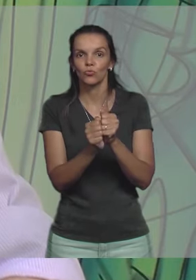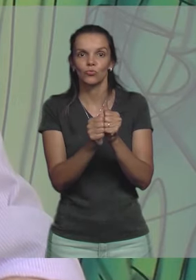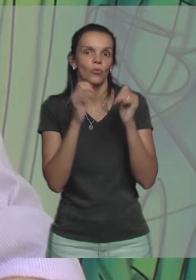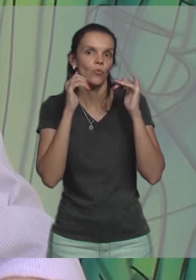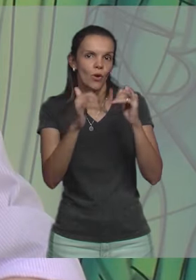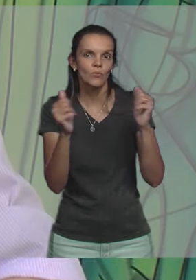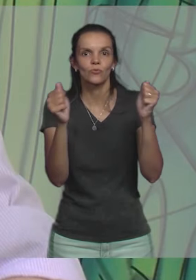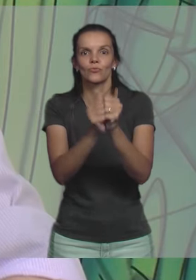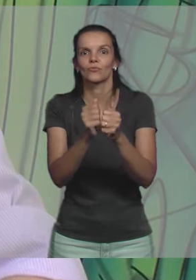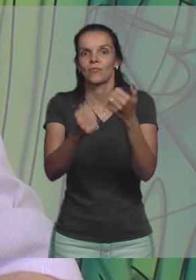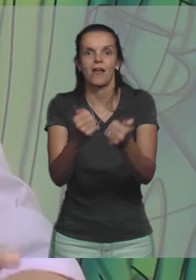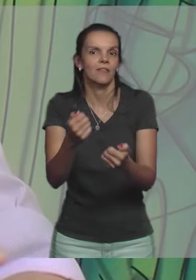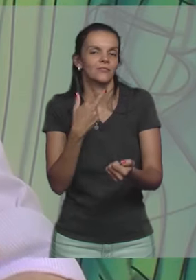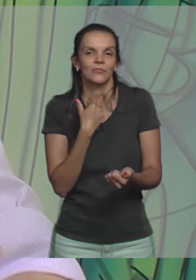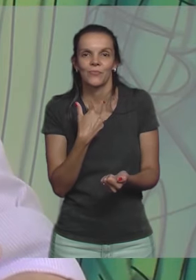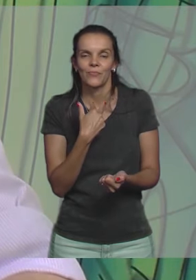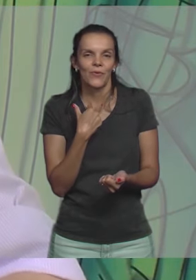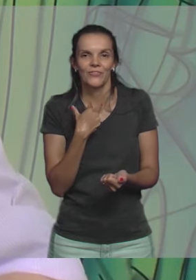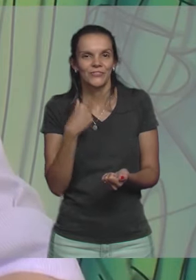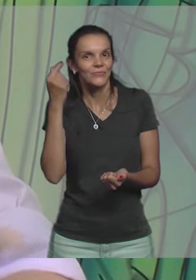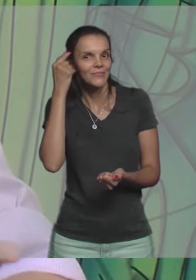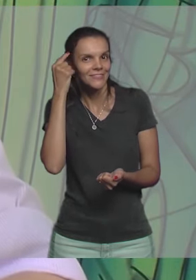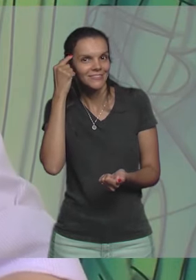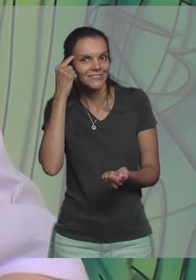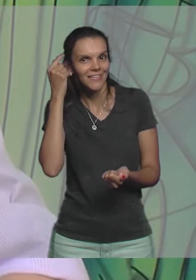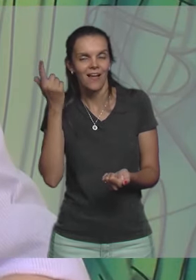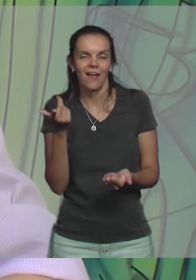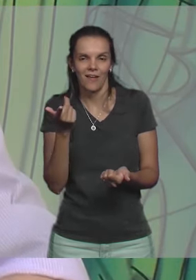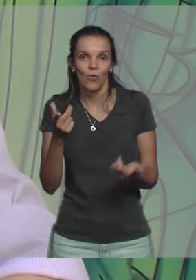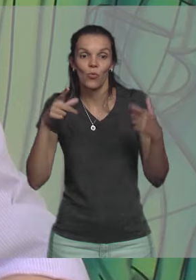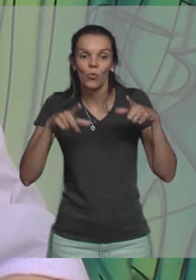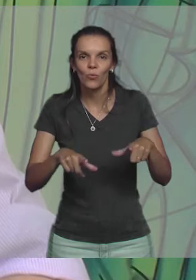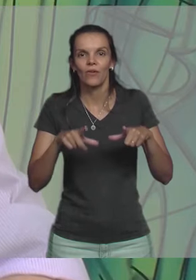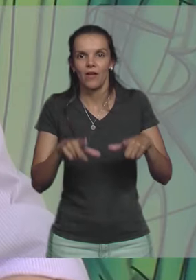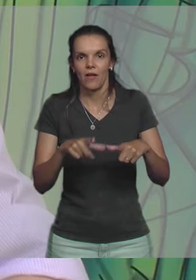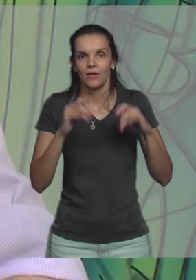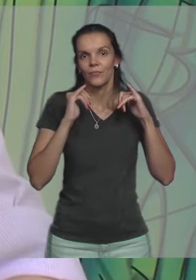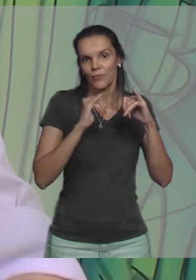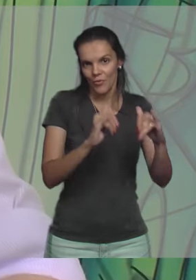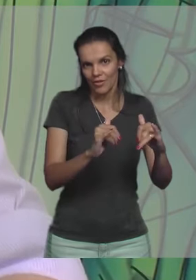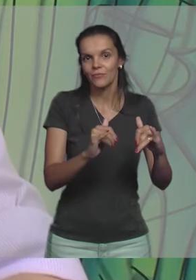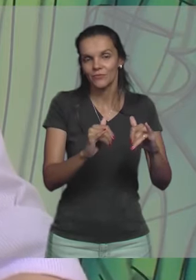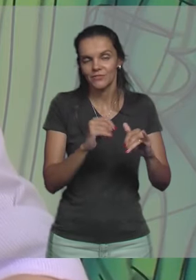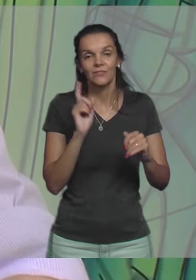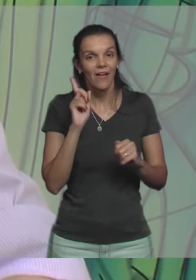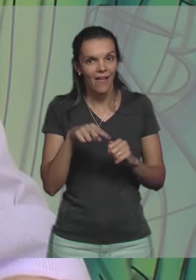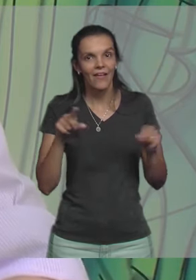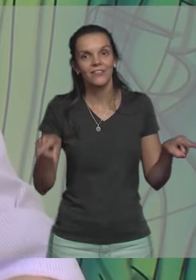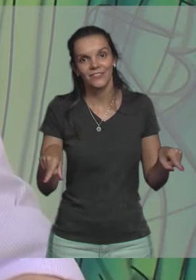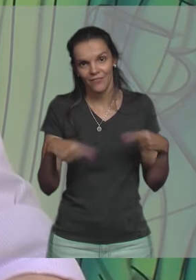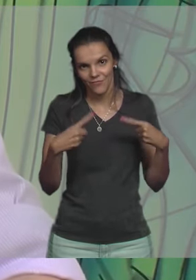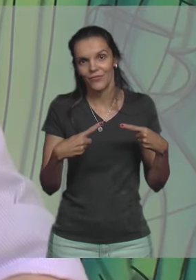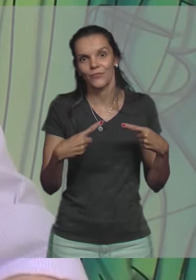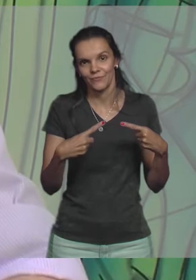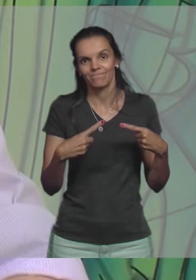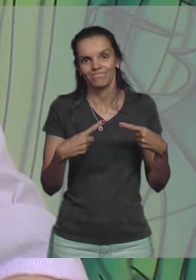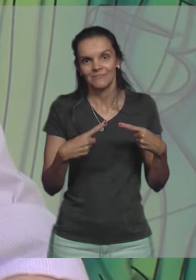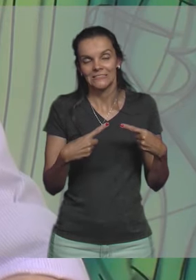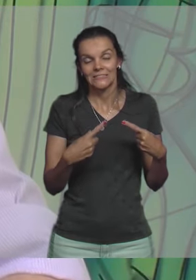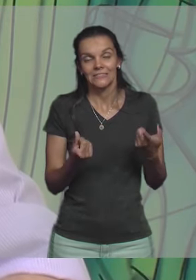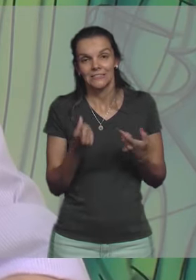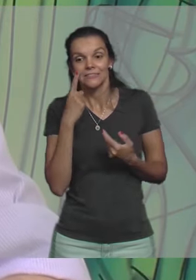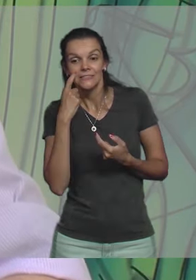espaço. Não posso pensar um corredor de ônibus se eu não tenho um gabarito viário para abrigar isso. Então esse é um desafio, essa concorrência